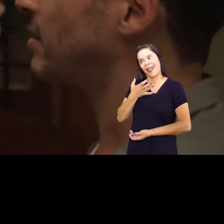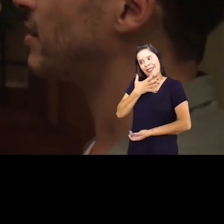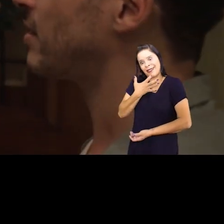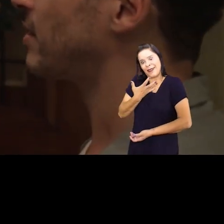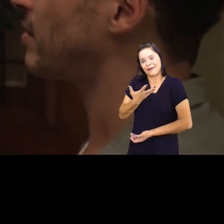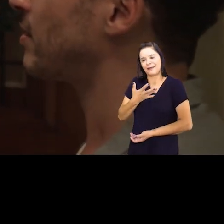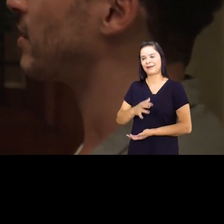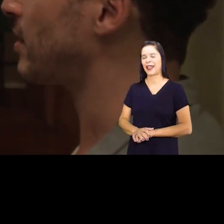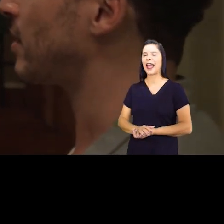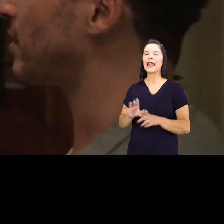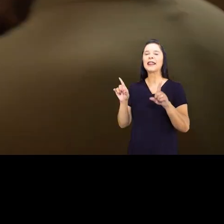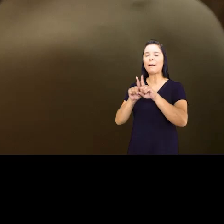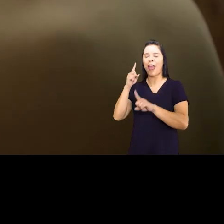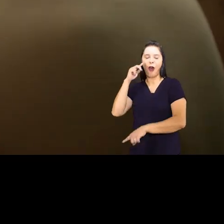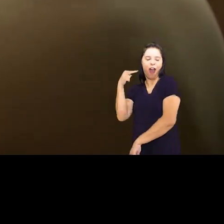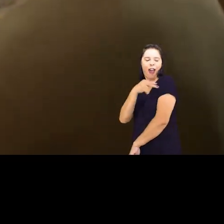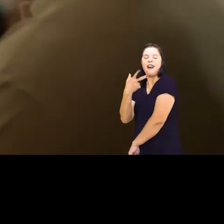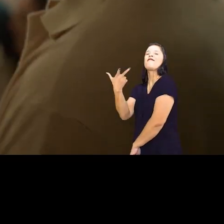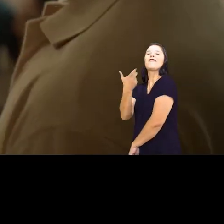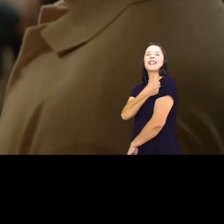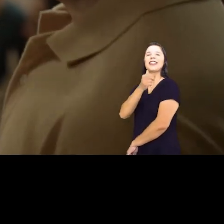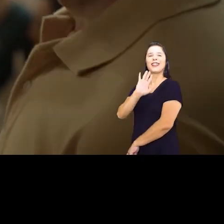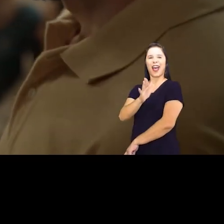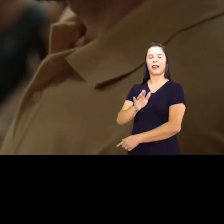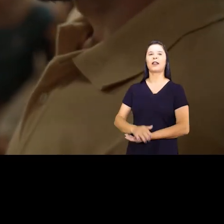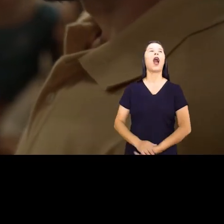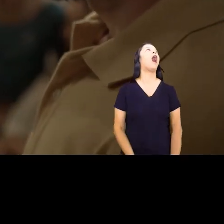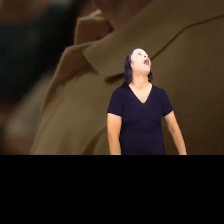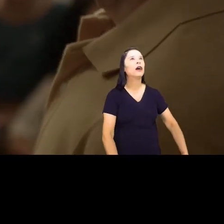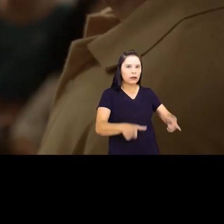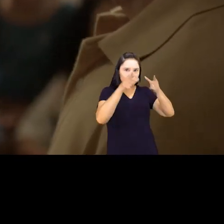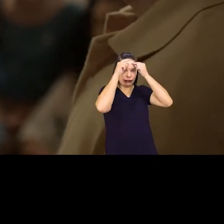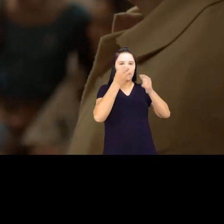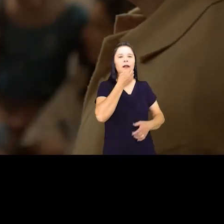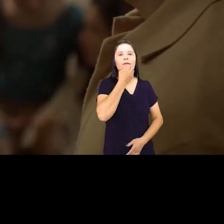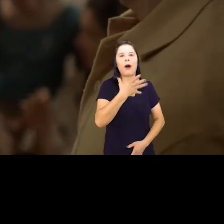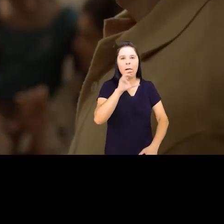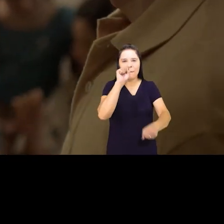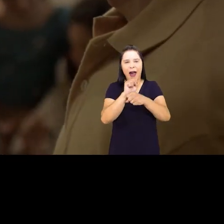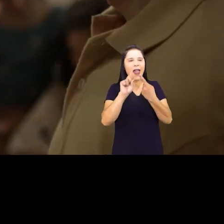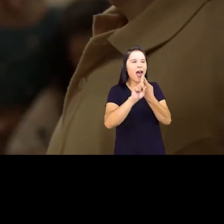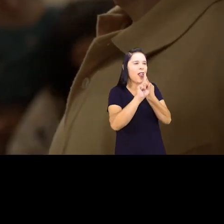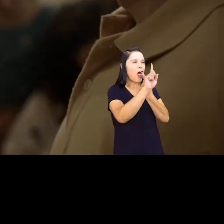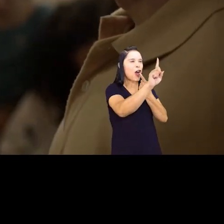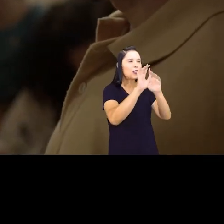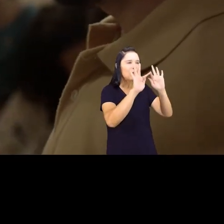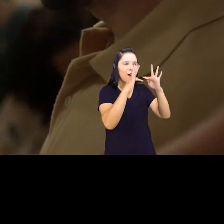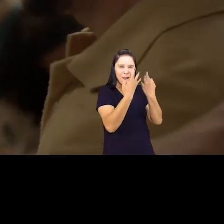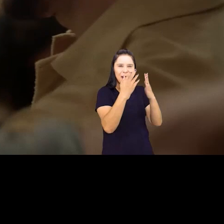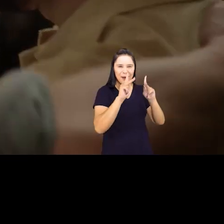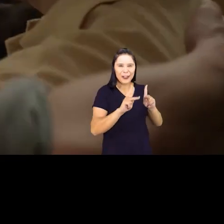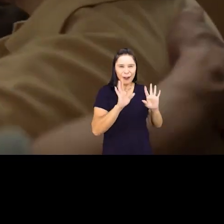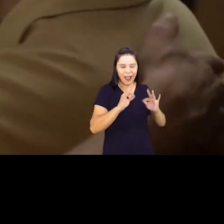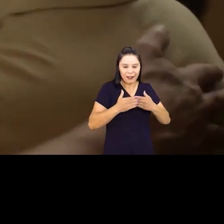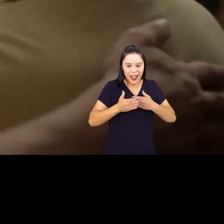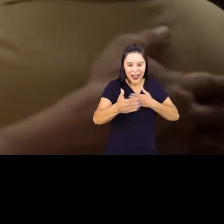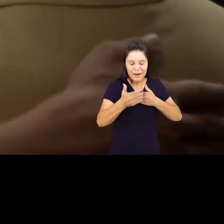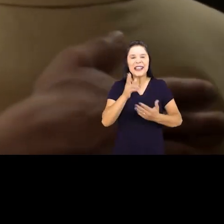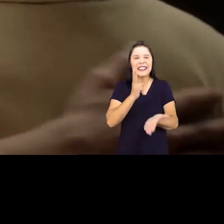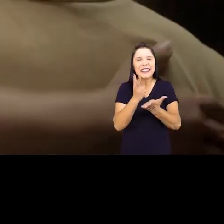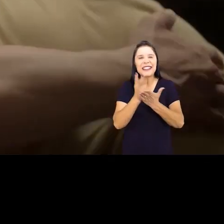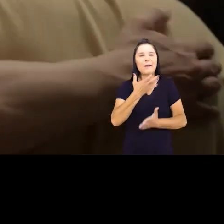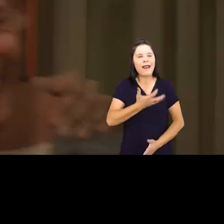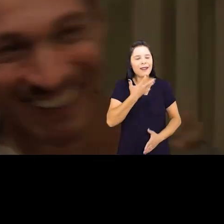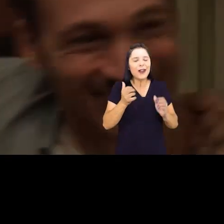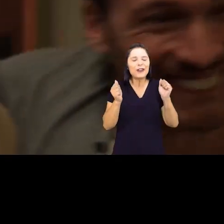Natal. E ó, eu vacinei. Ah, que bom. Chega de perder gente na família, né? Chega. Daqui pra frente, só